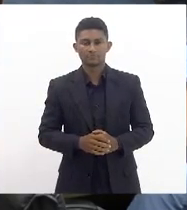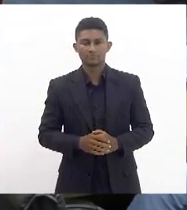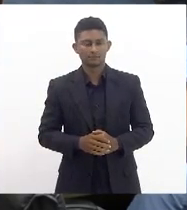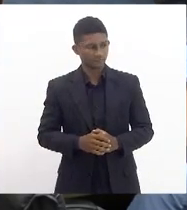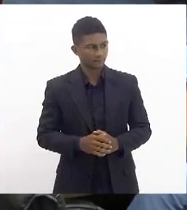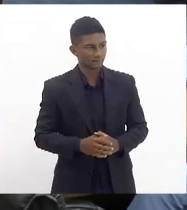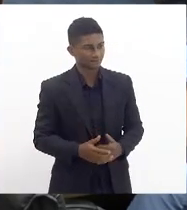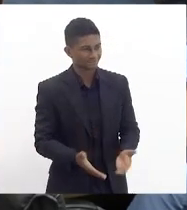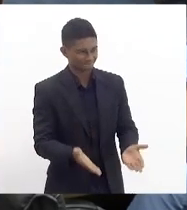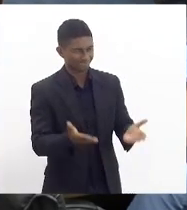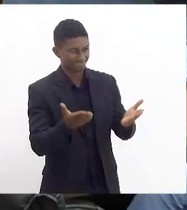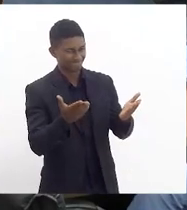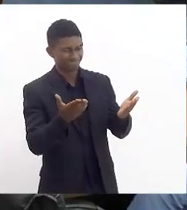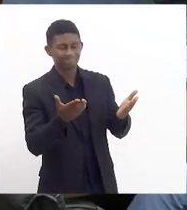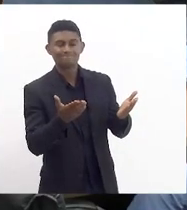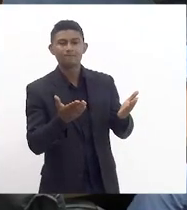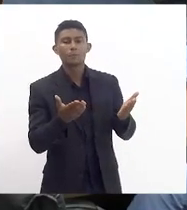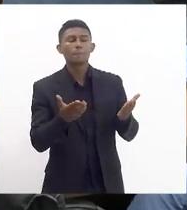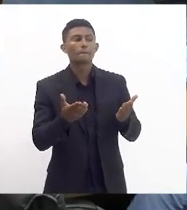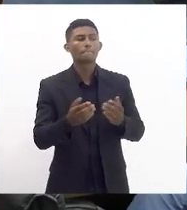Senhor presidente,